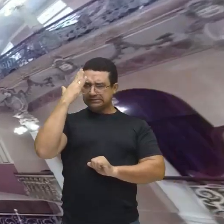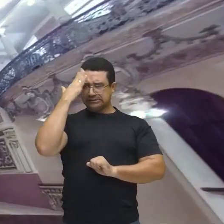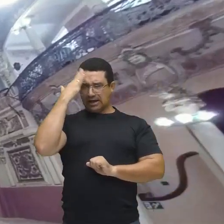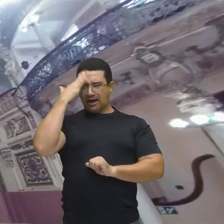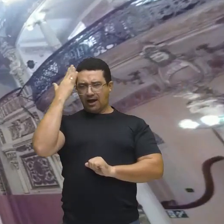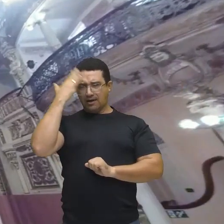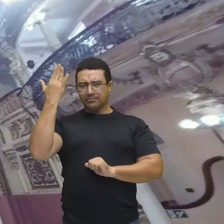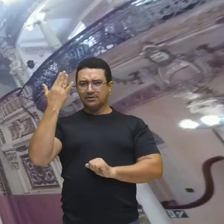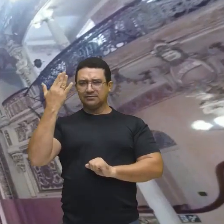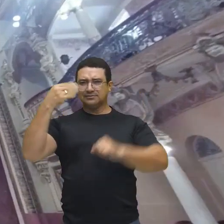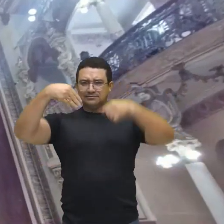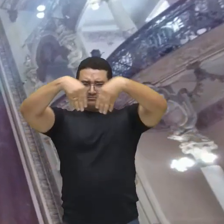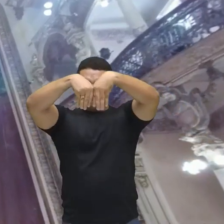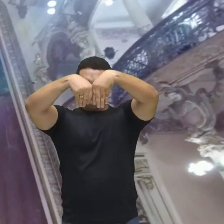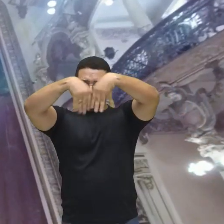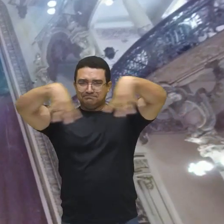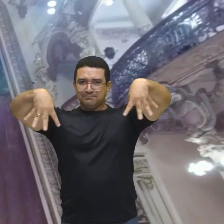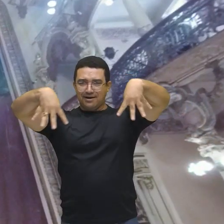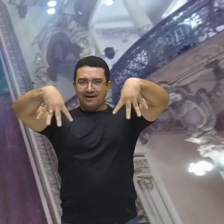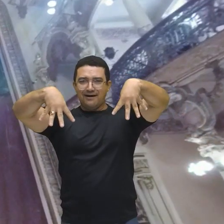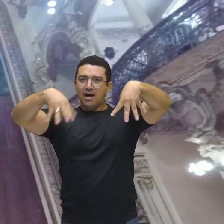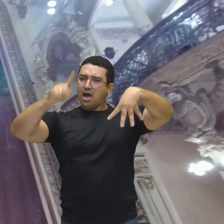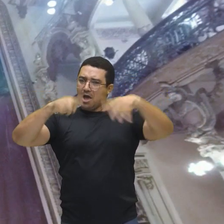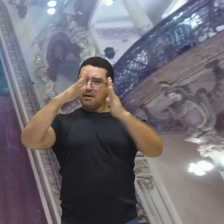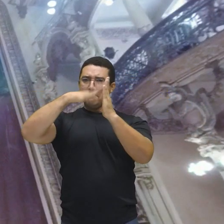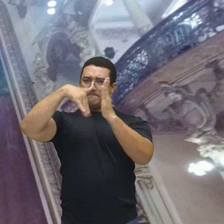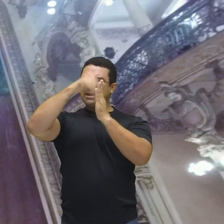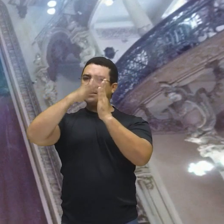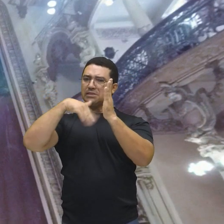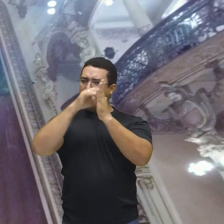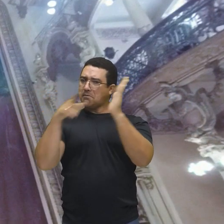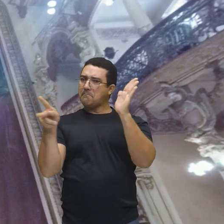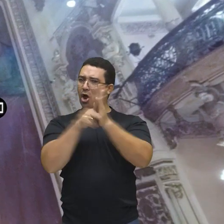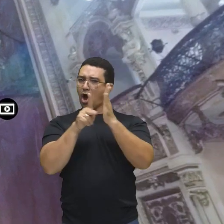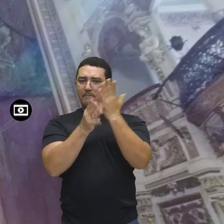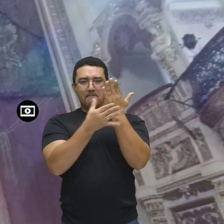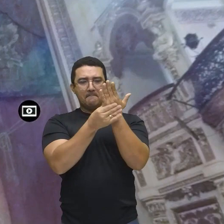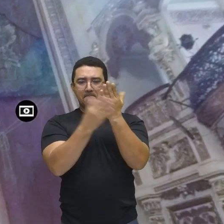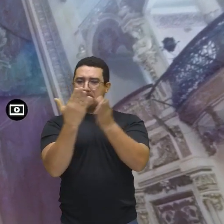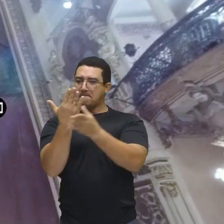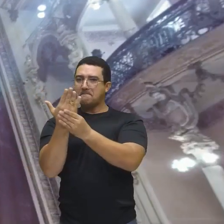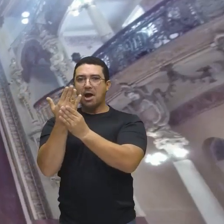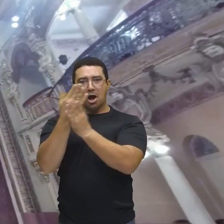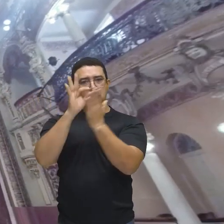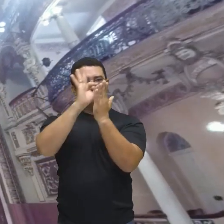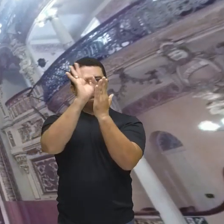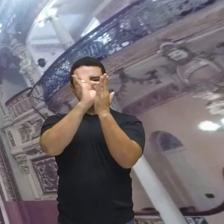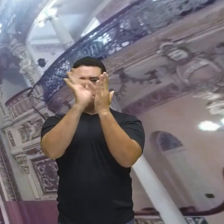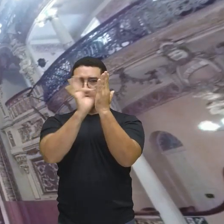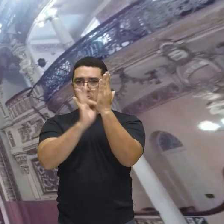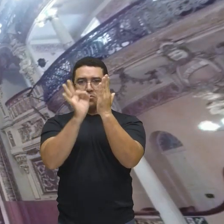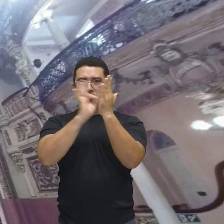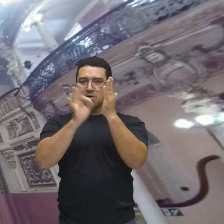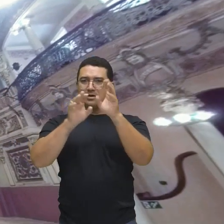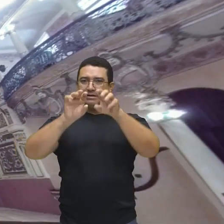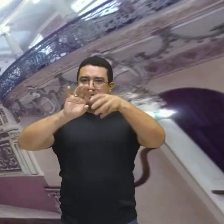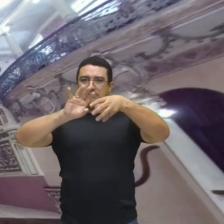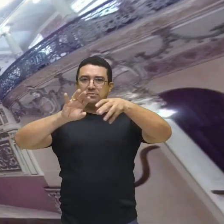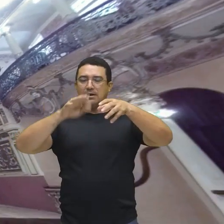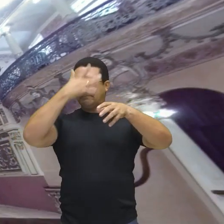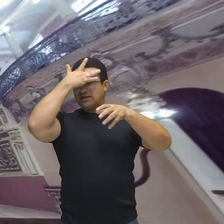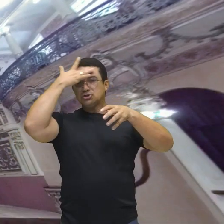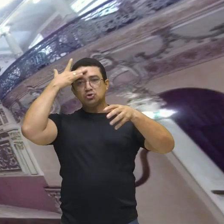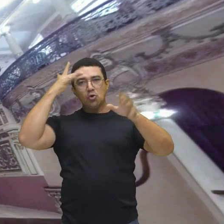essa cortina, ela foi pintada à mão, tá? e ela não dobra quando ela é